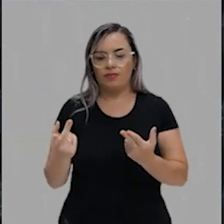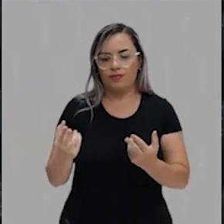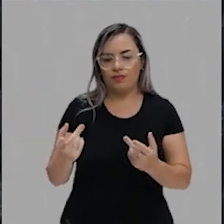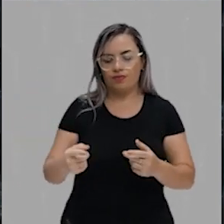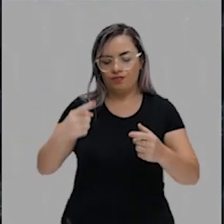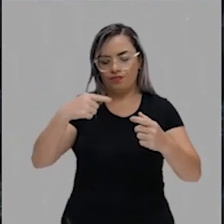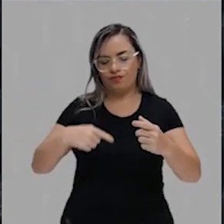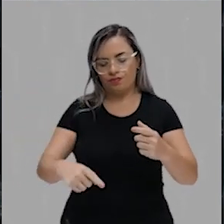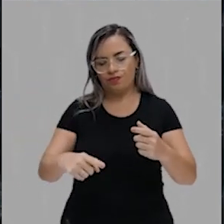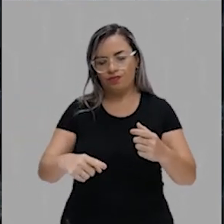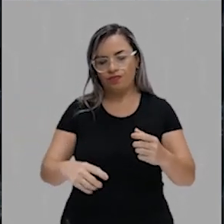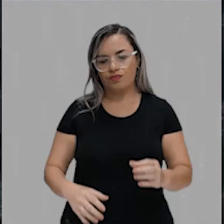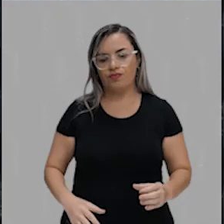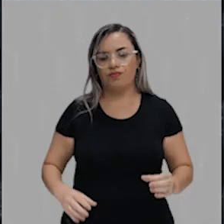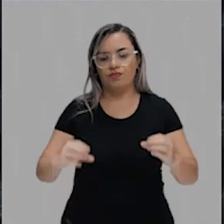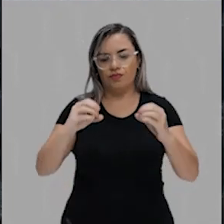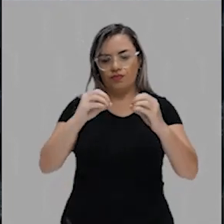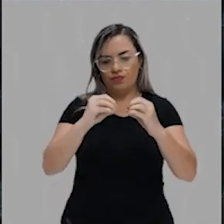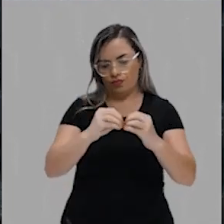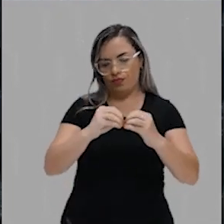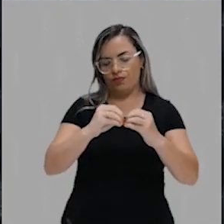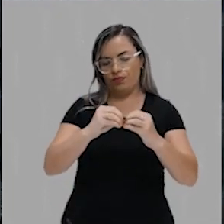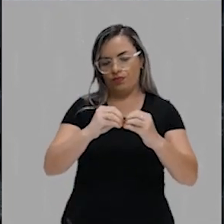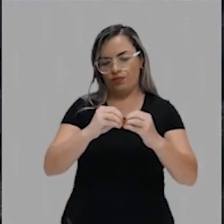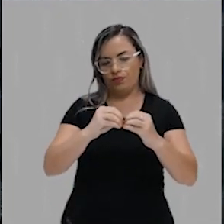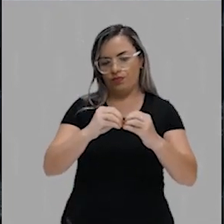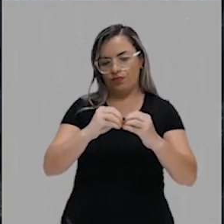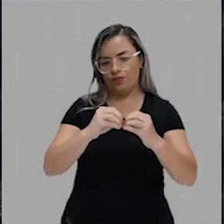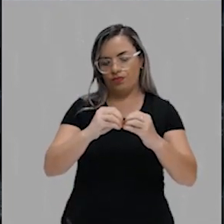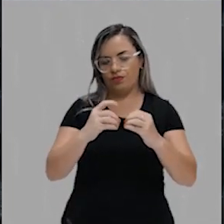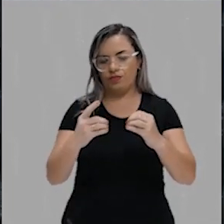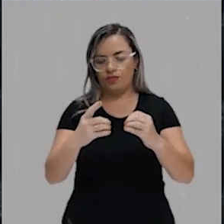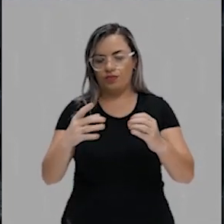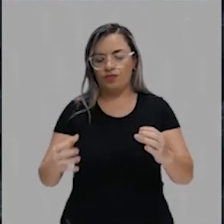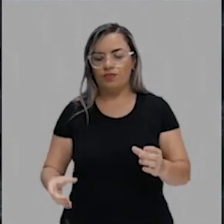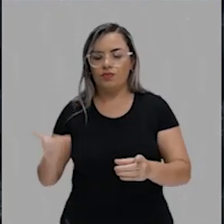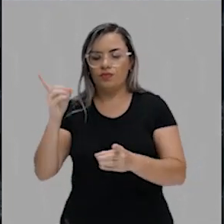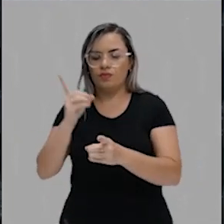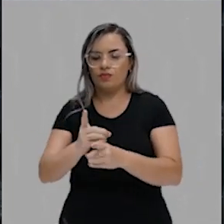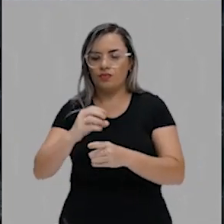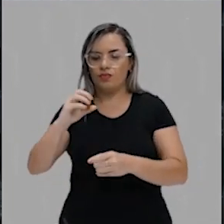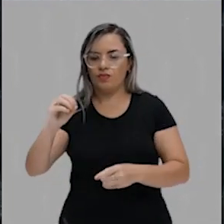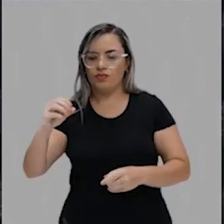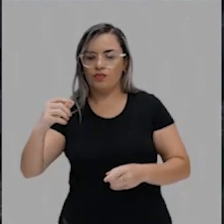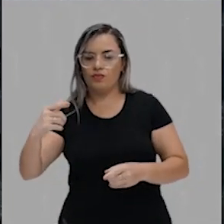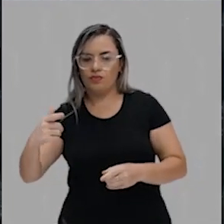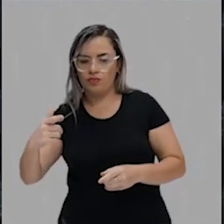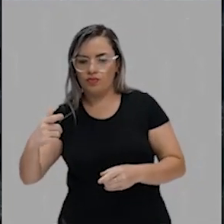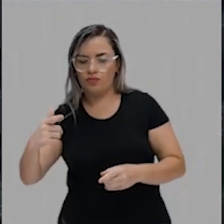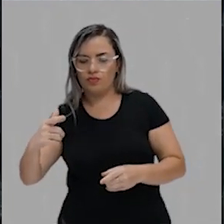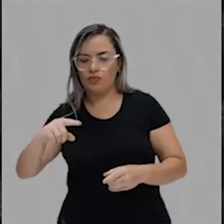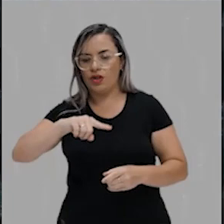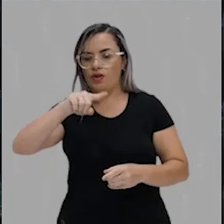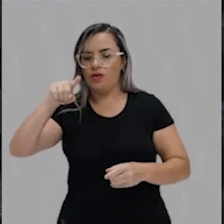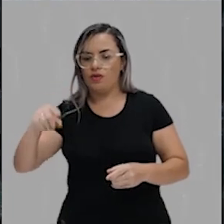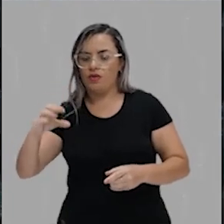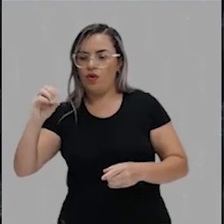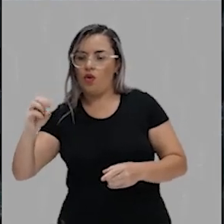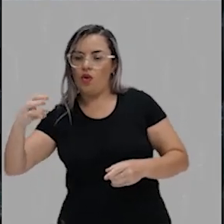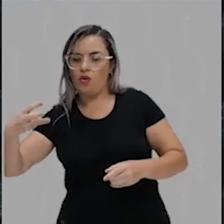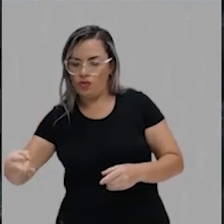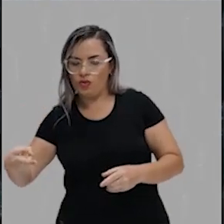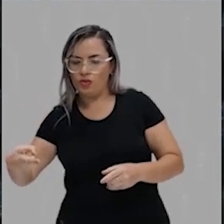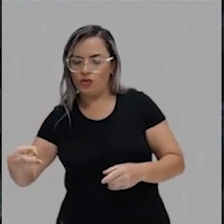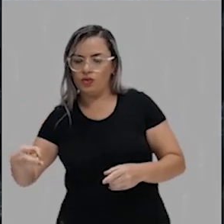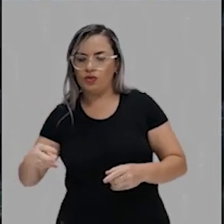de oxigênio. Se ela encontrar um átomo de oxigênio sozinho, elas vão se ligar e vai formar o quê? Ozônio novamente. Então, dessa